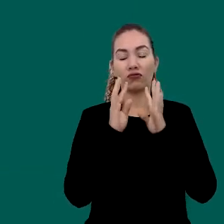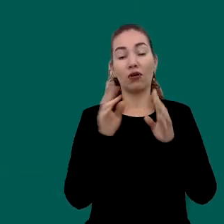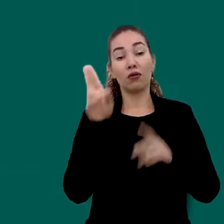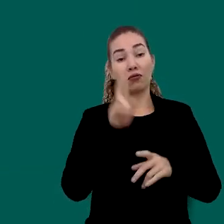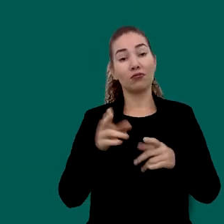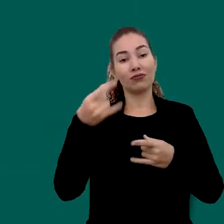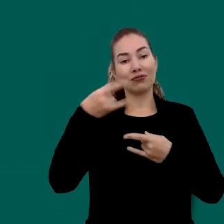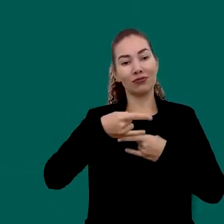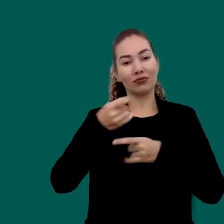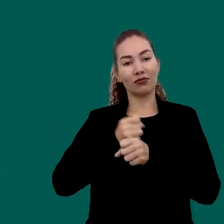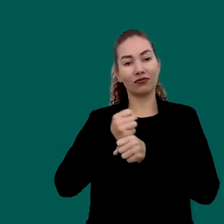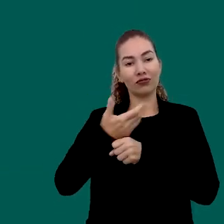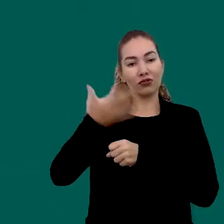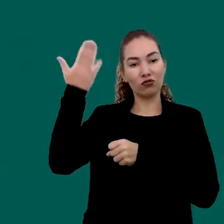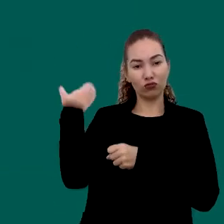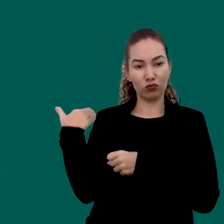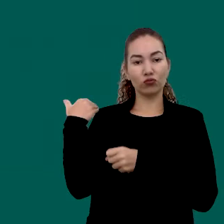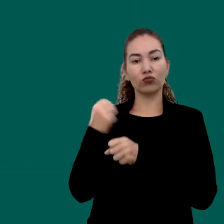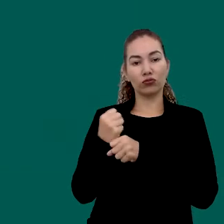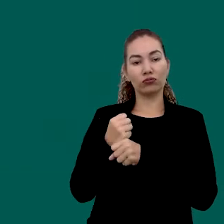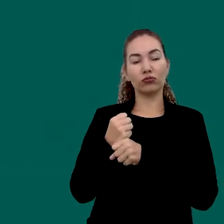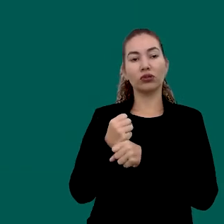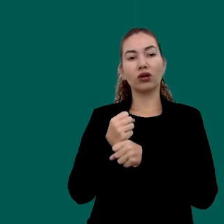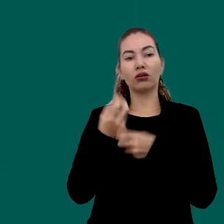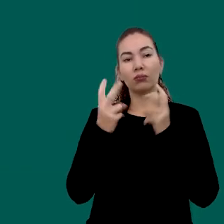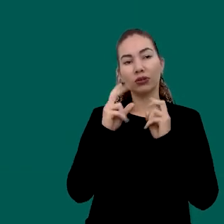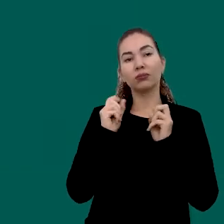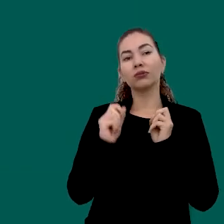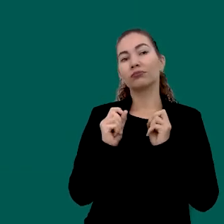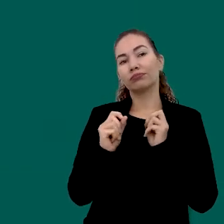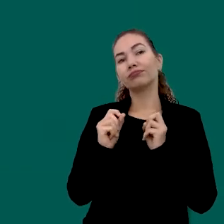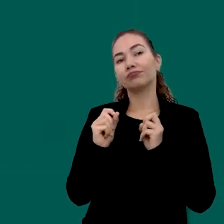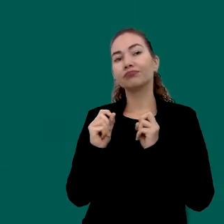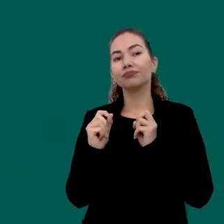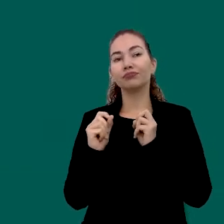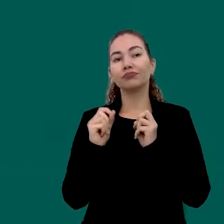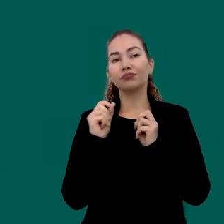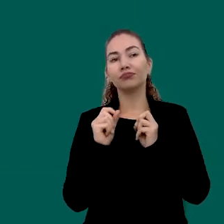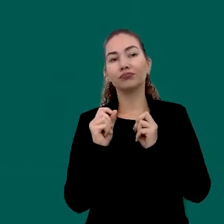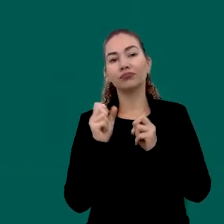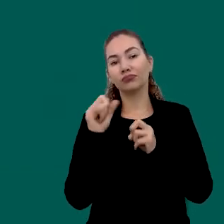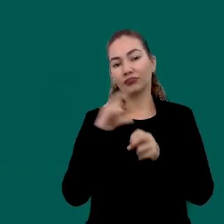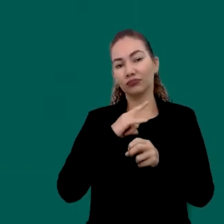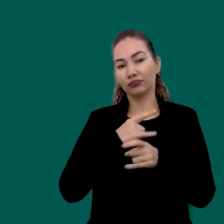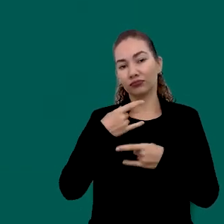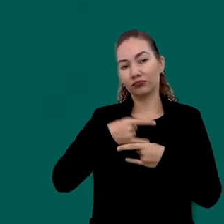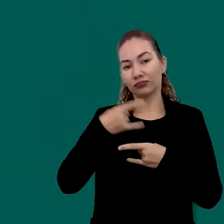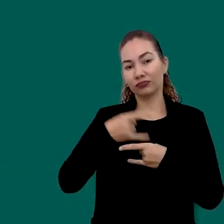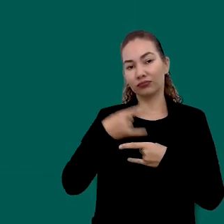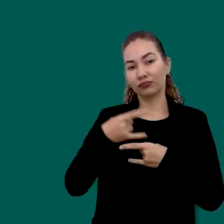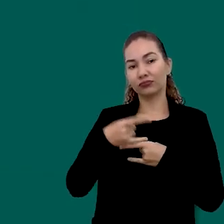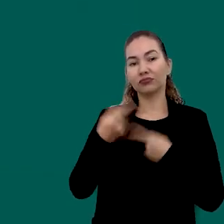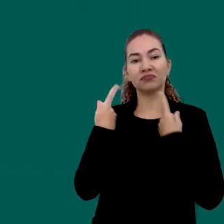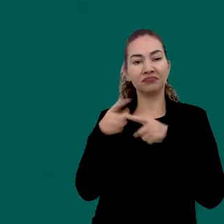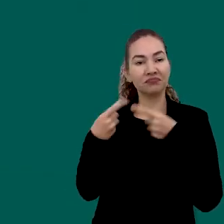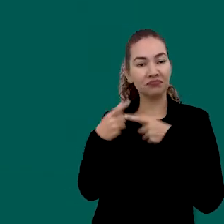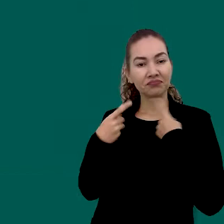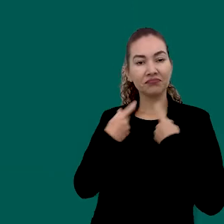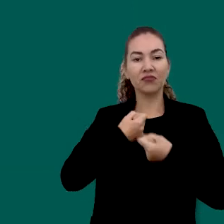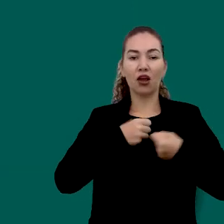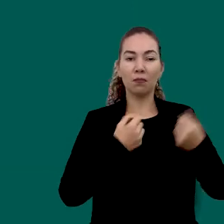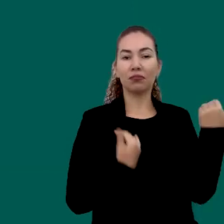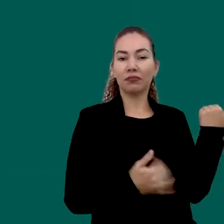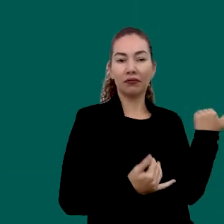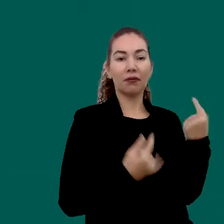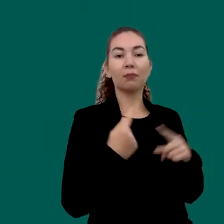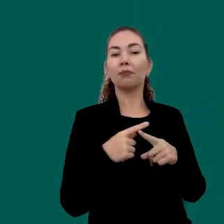que aconteceram no ano passado, a gente via... Bom, se está acontecendo live sertaneja, está acontecendo live para tudo que é coisa,